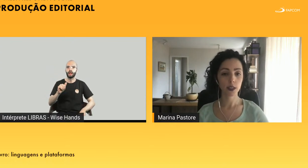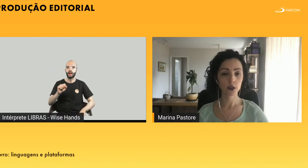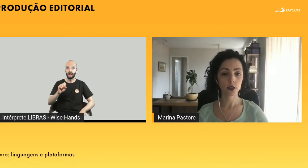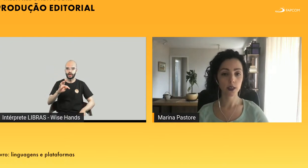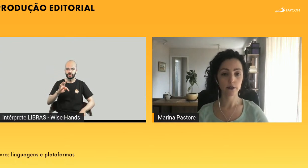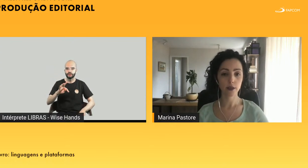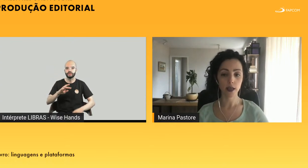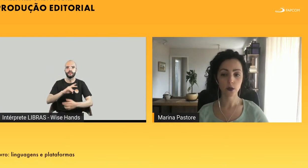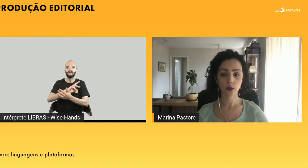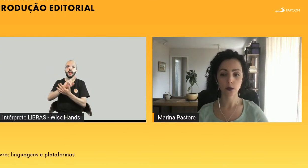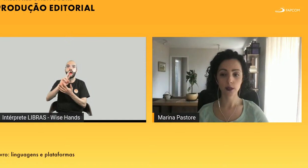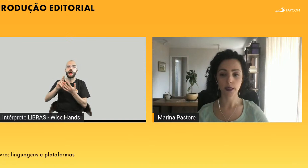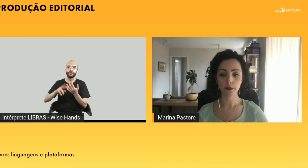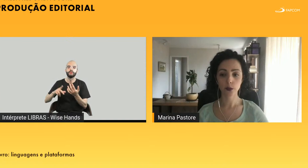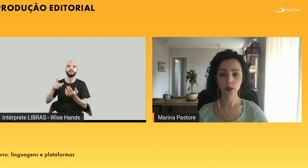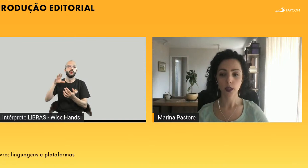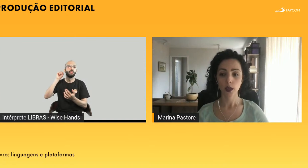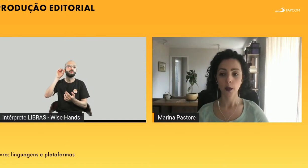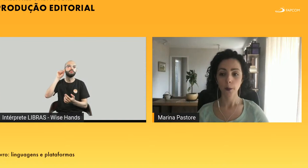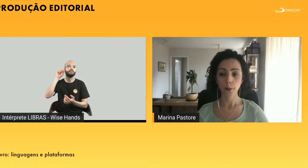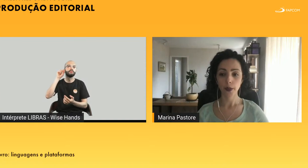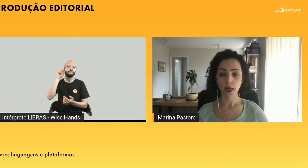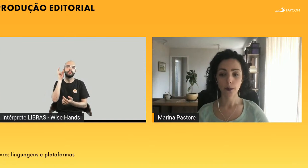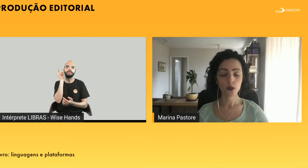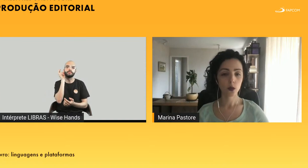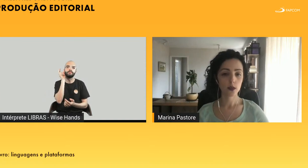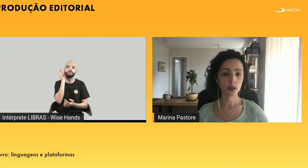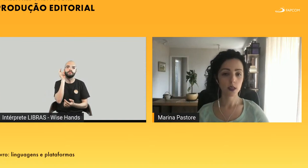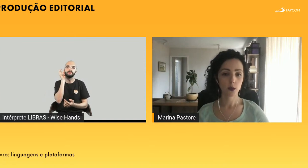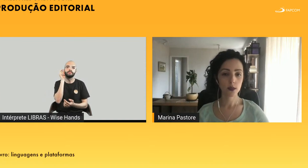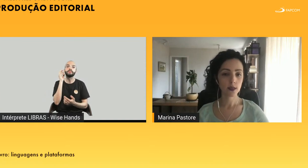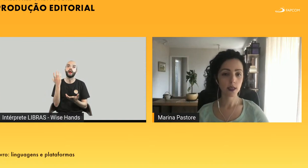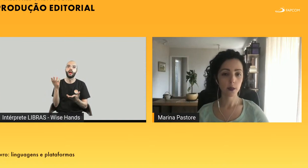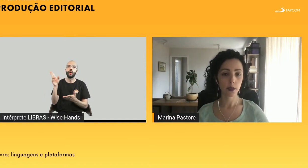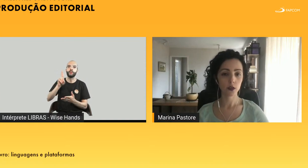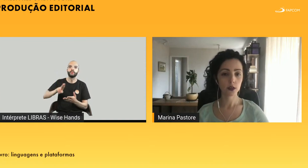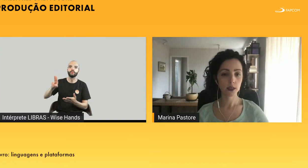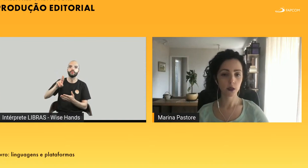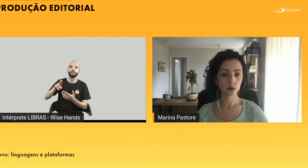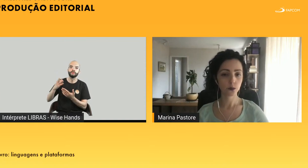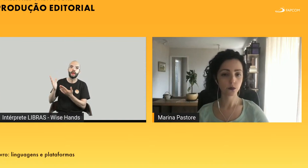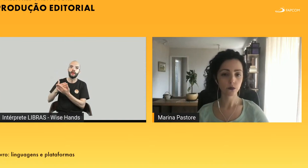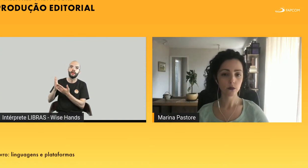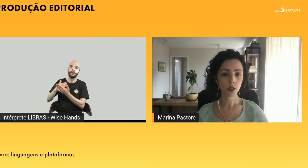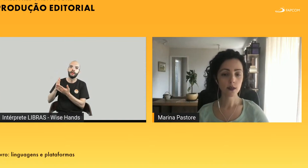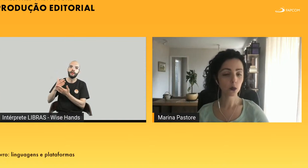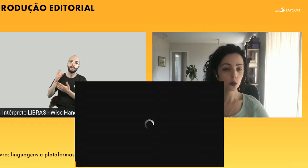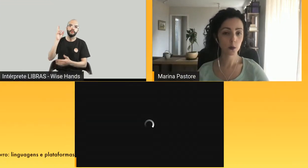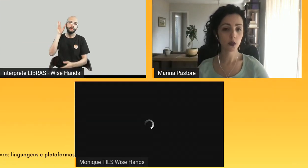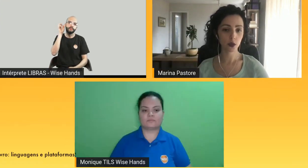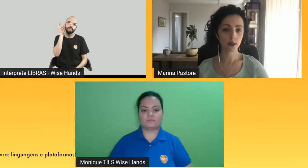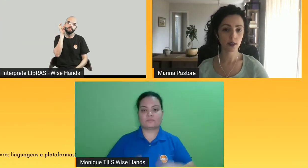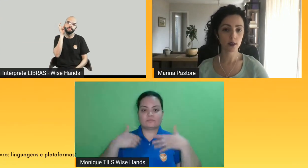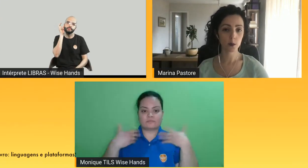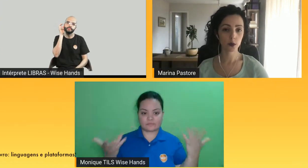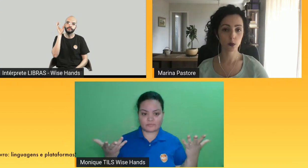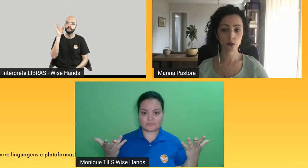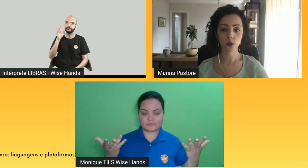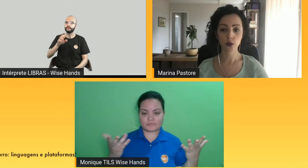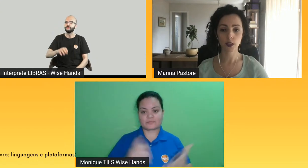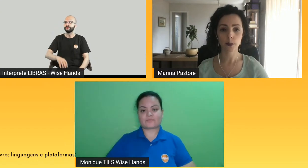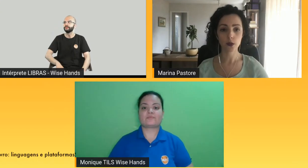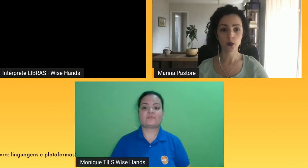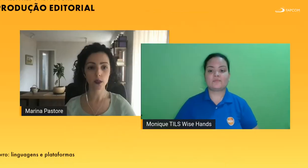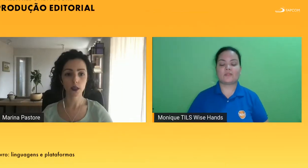tem a oportunidade de levar os nossos livros pra pessoas que não necessariamente são consumidoras desses